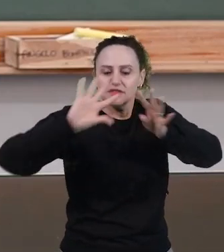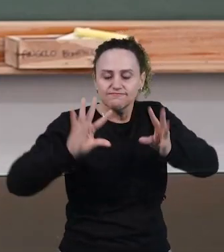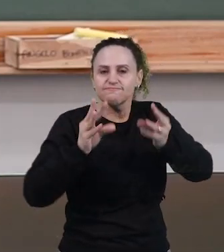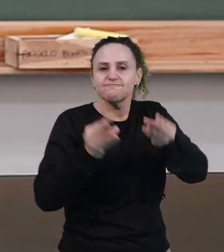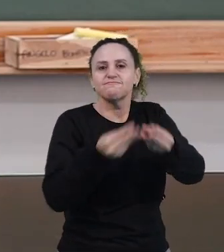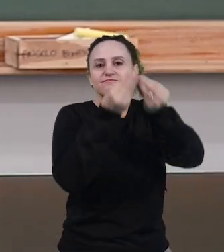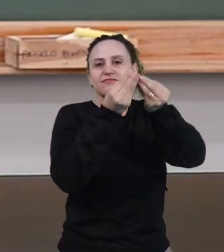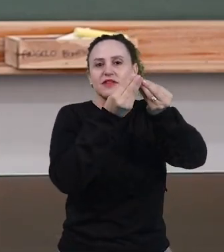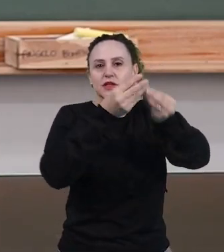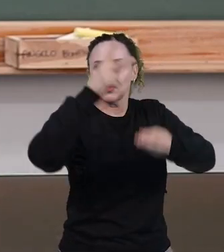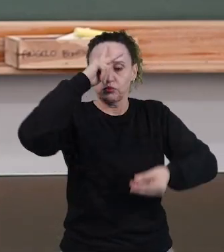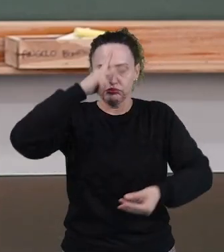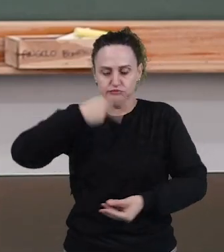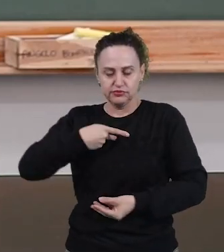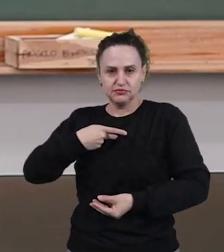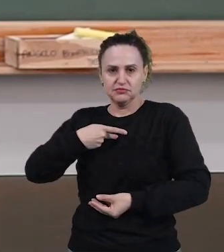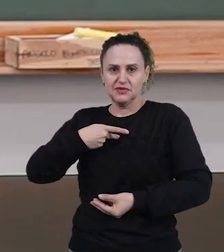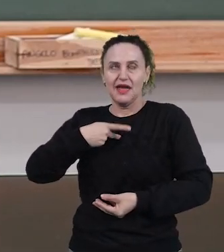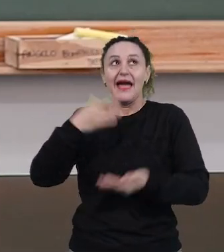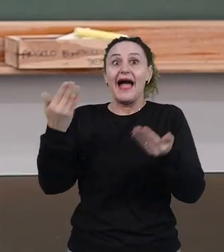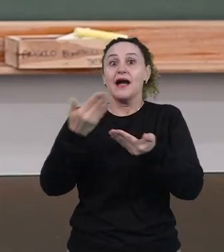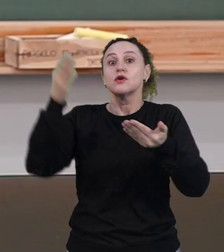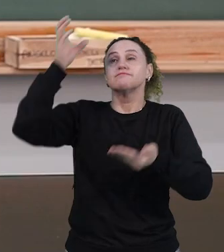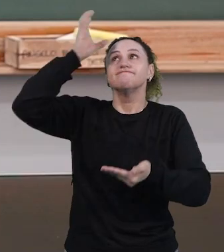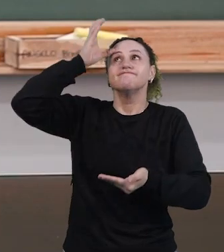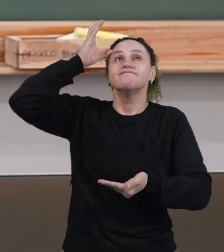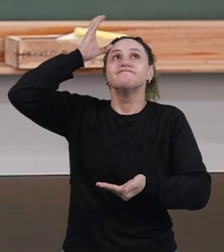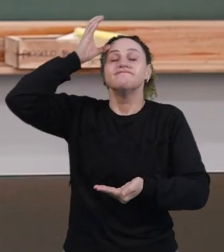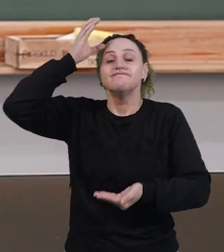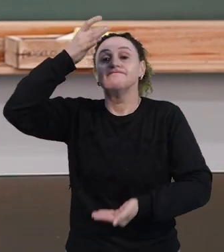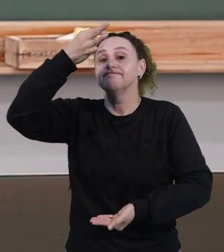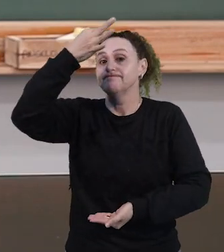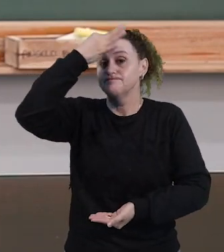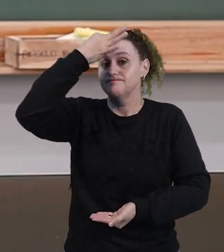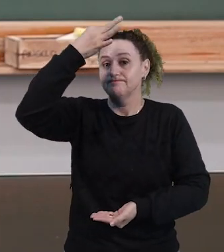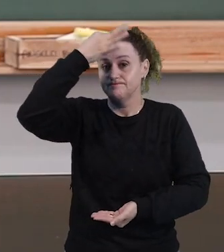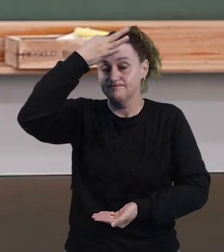a si, né? Ele já tem uma consciência moral